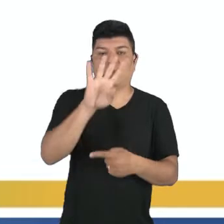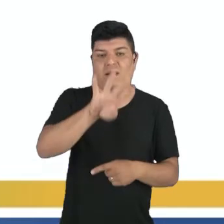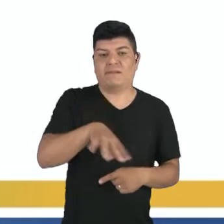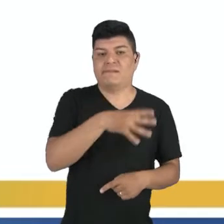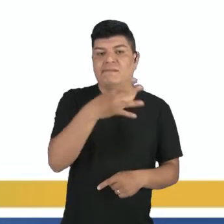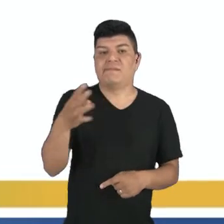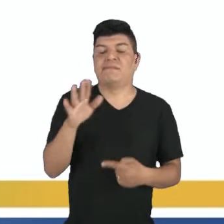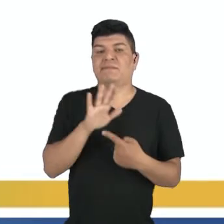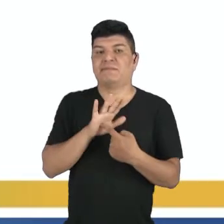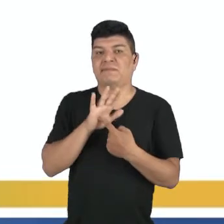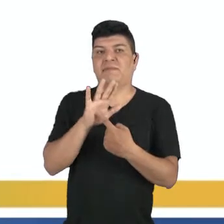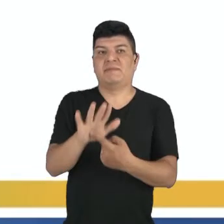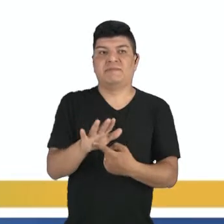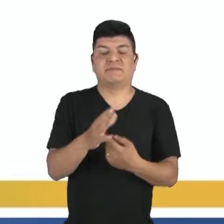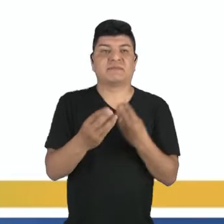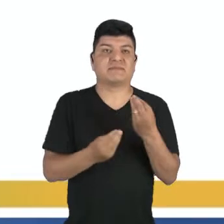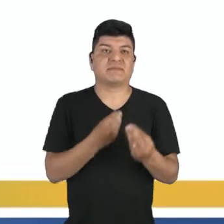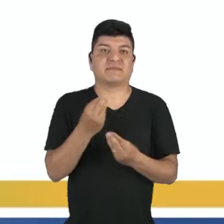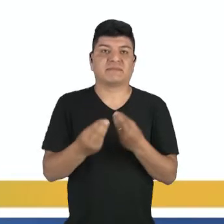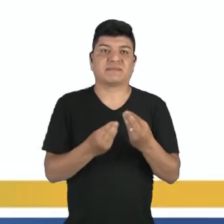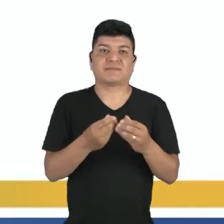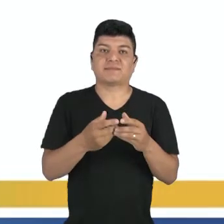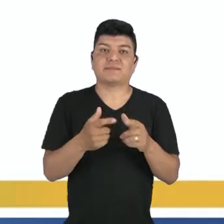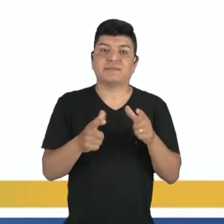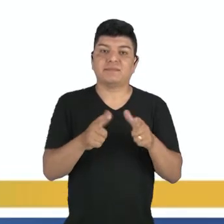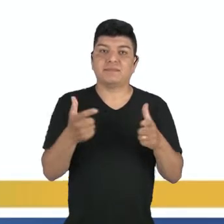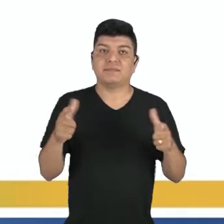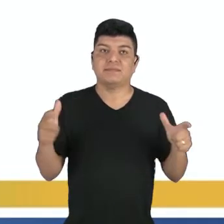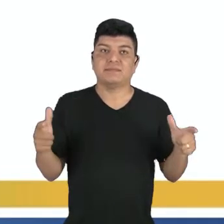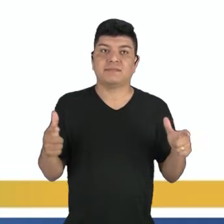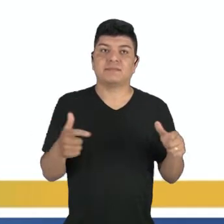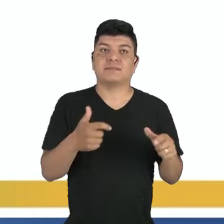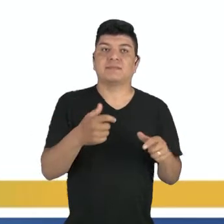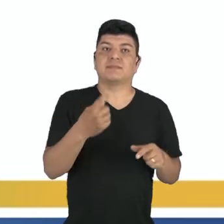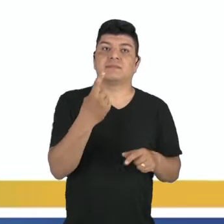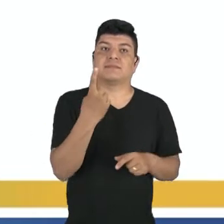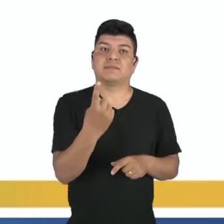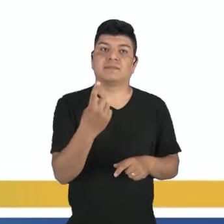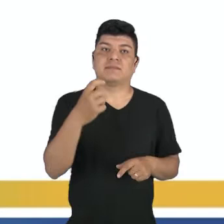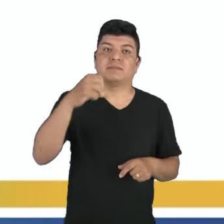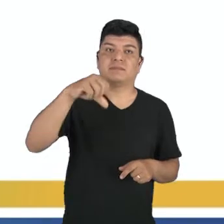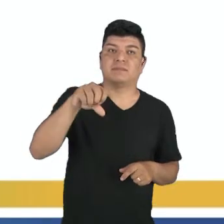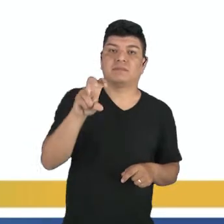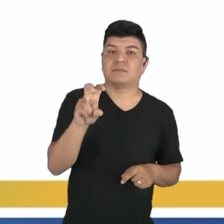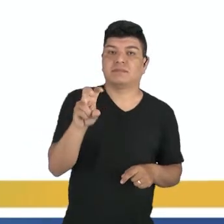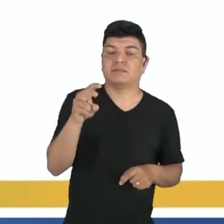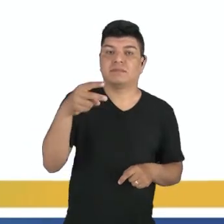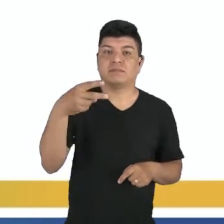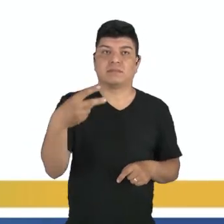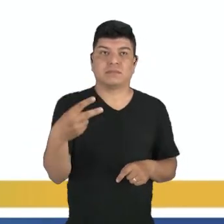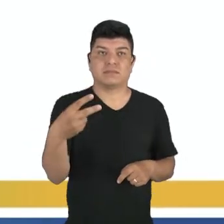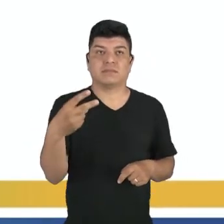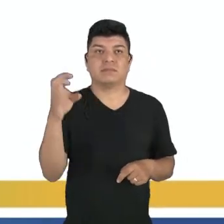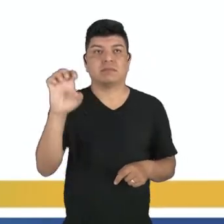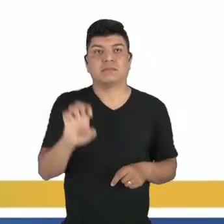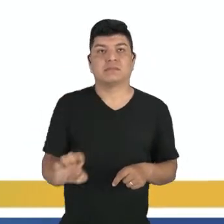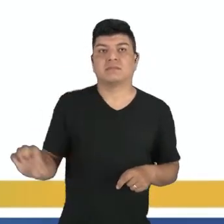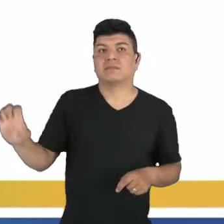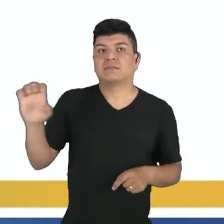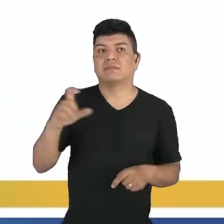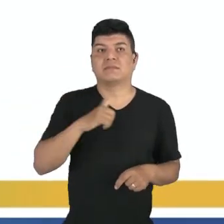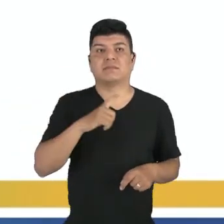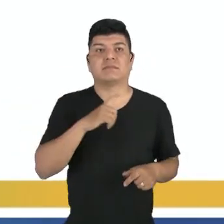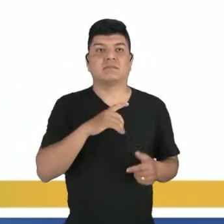gráfico monstrando como essa taxa de crescimento de 1952 a2021 na Europa